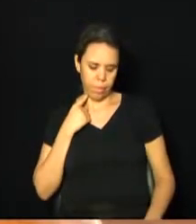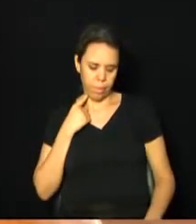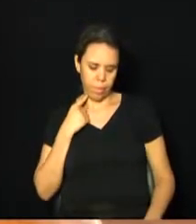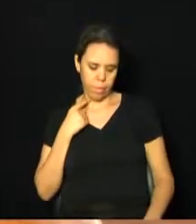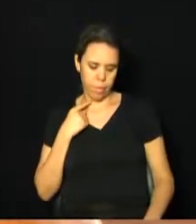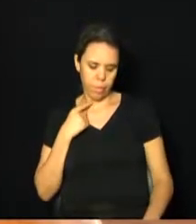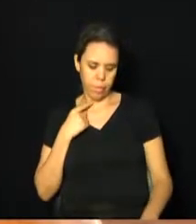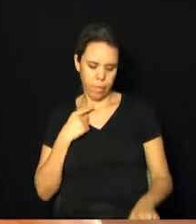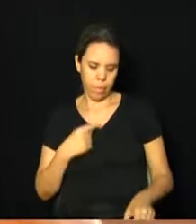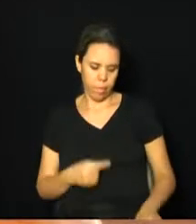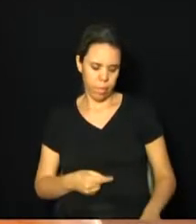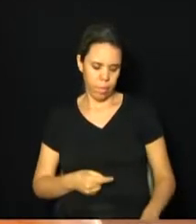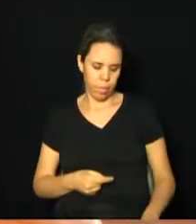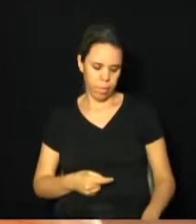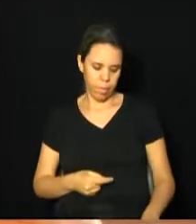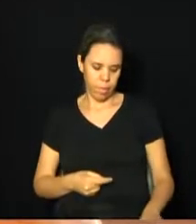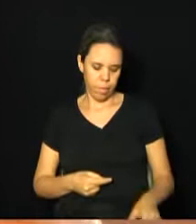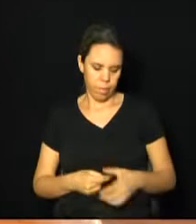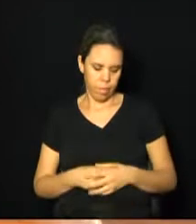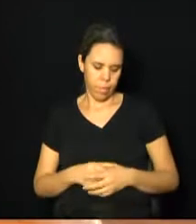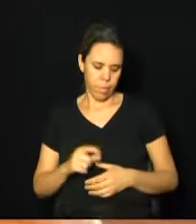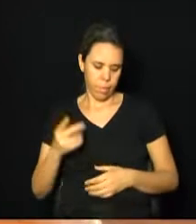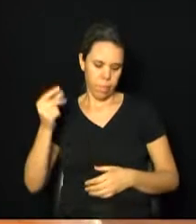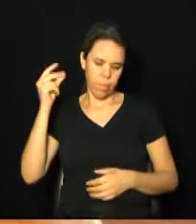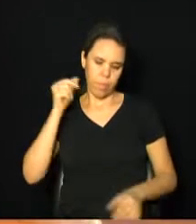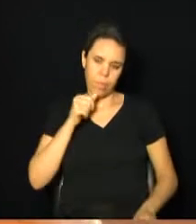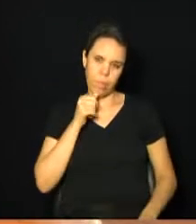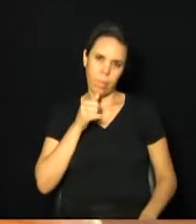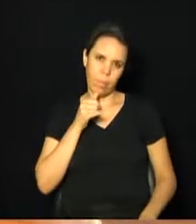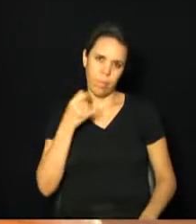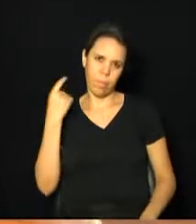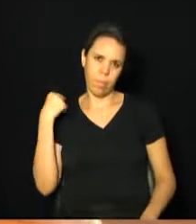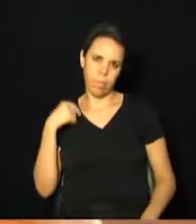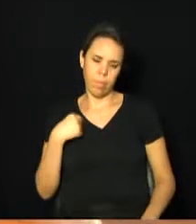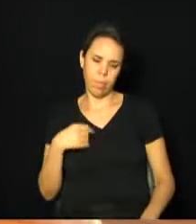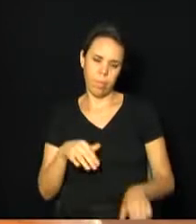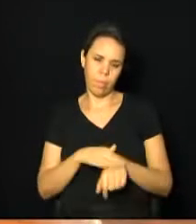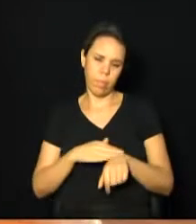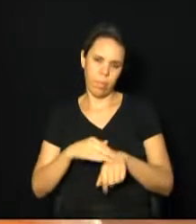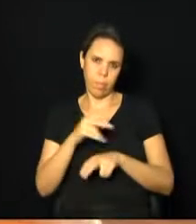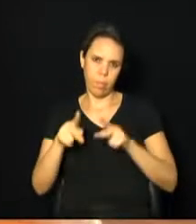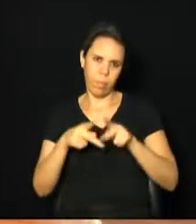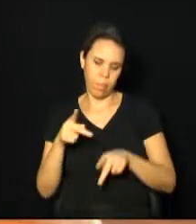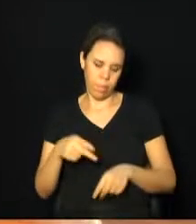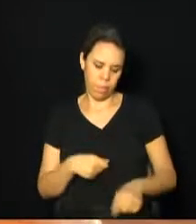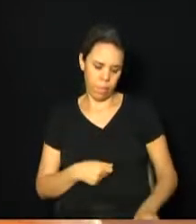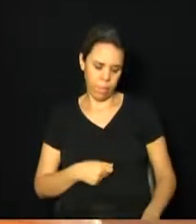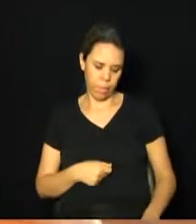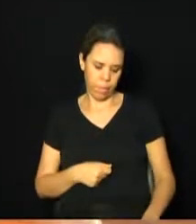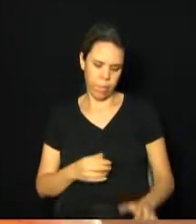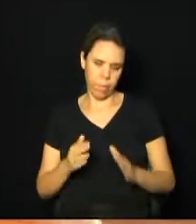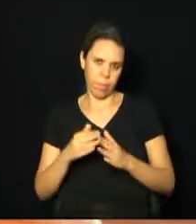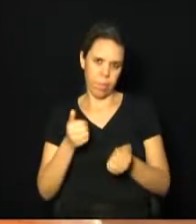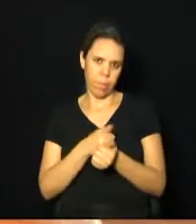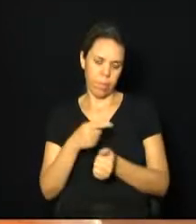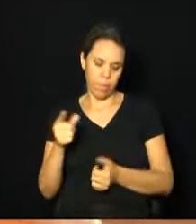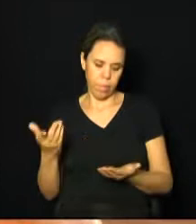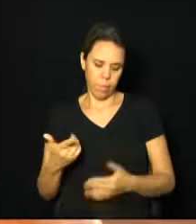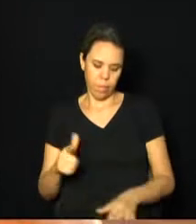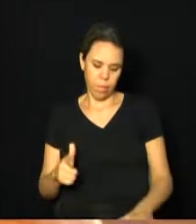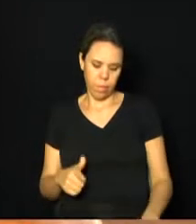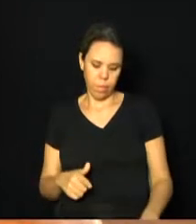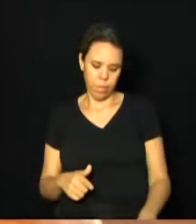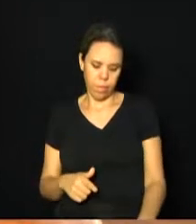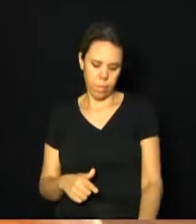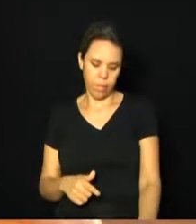na antiga estação do bonde, né? Uhum. E nós conversando ali com o pessoal que ali mora, né? Hoje nós não temos mais